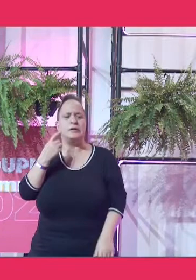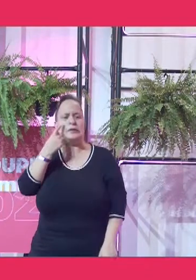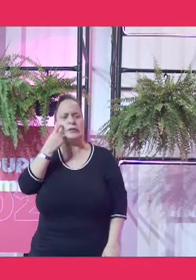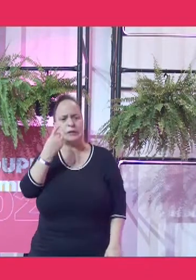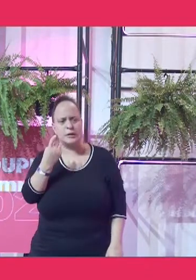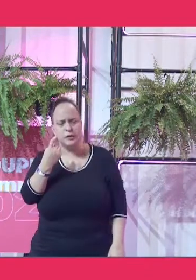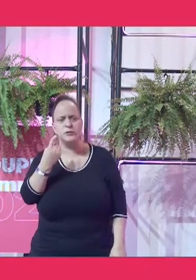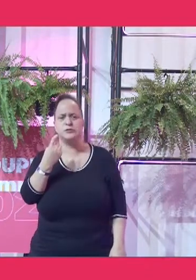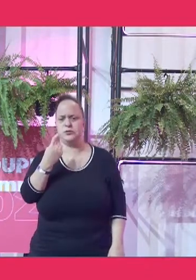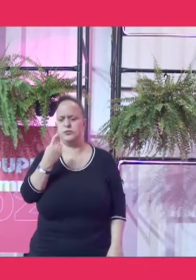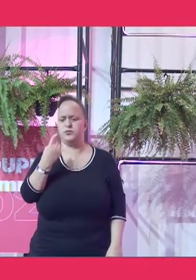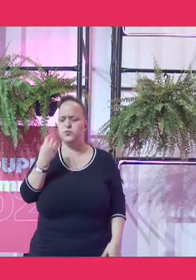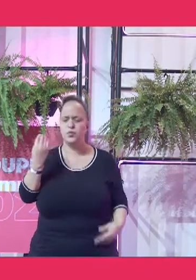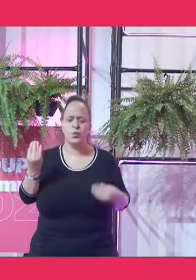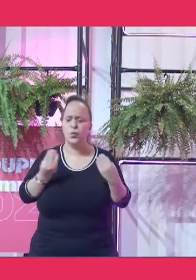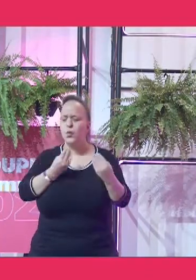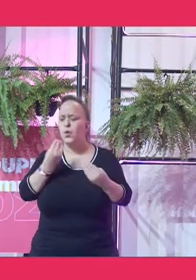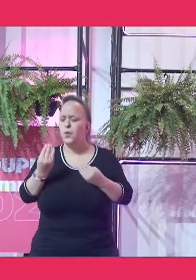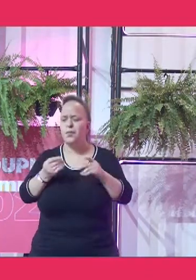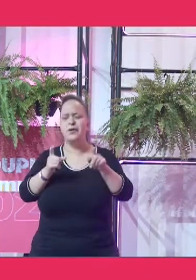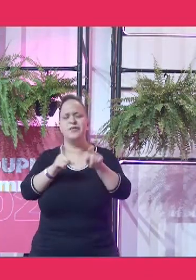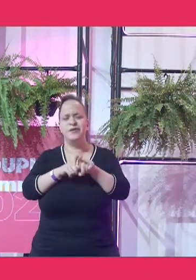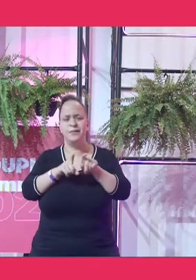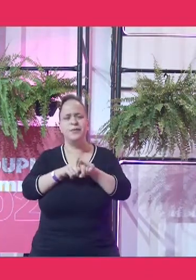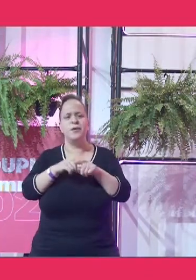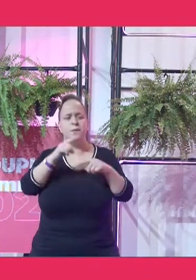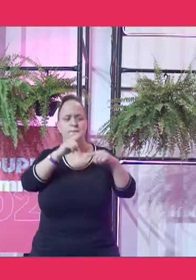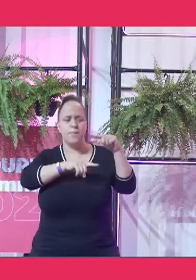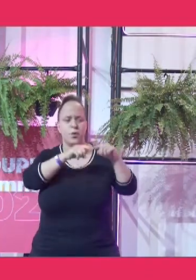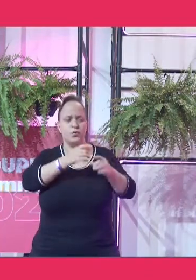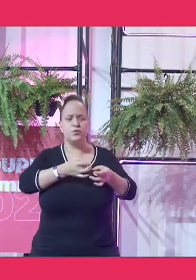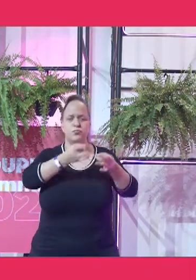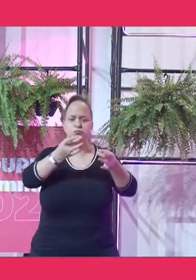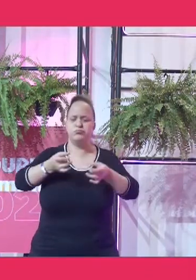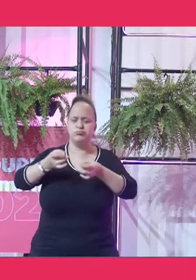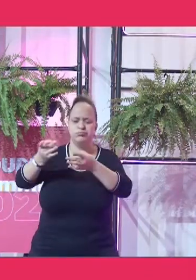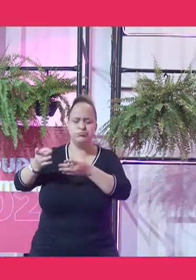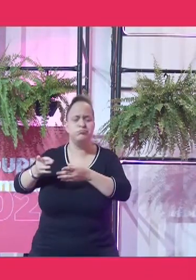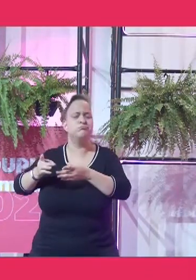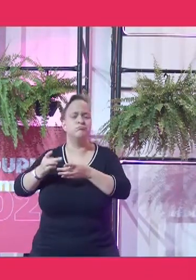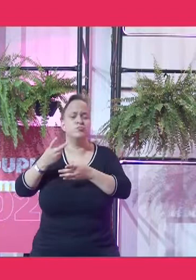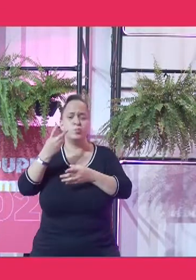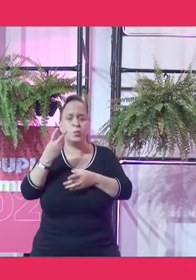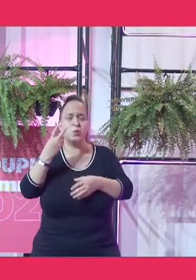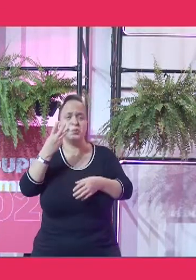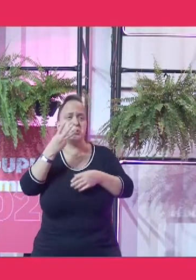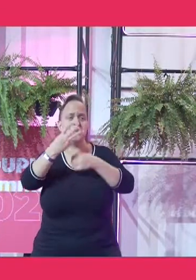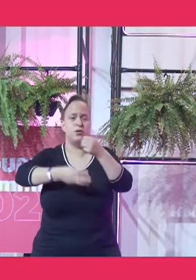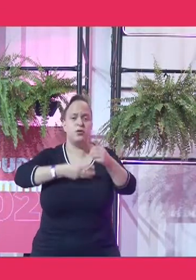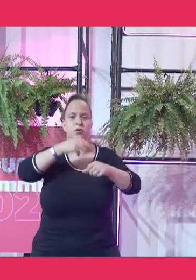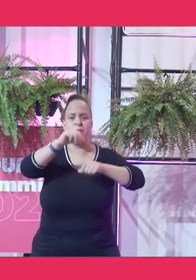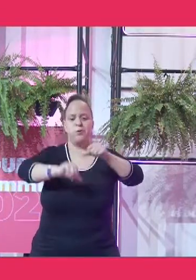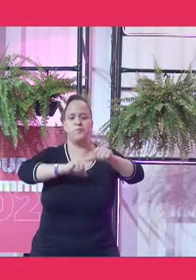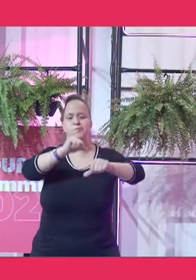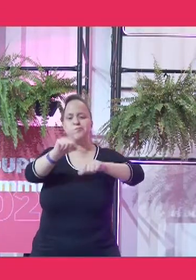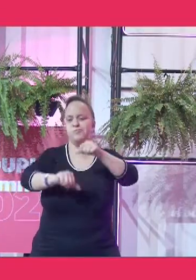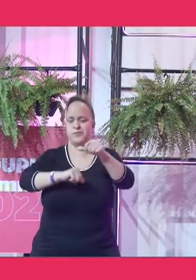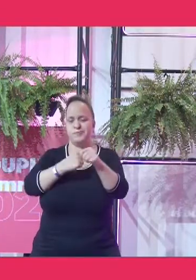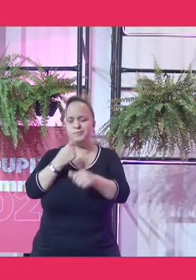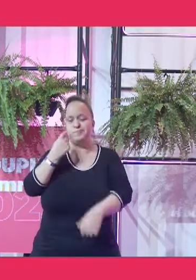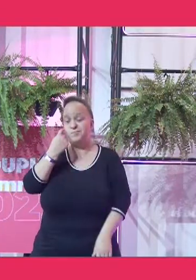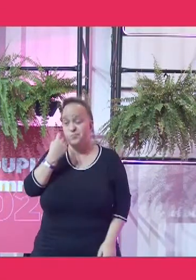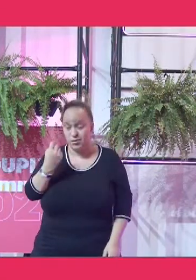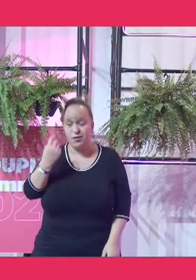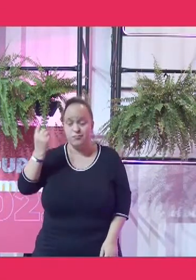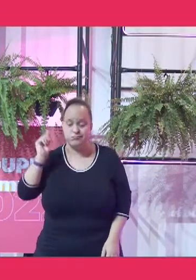se cria uma comunidade, de como se vende um produto, ele se transforma a cada 2 ou 3 anos. Então, hoje em dia, é interessante vir num espaço